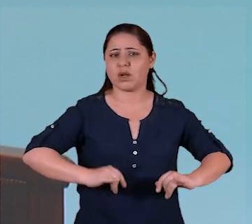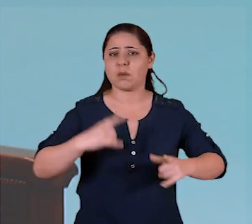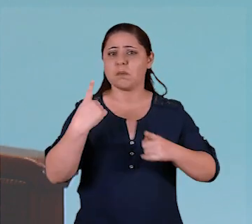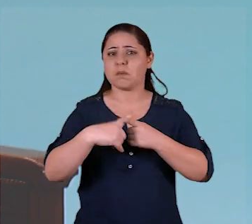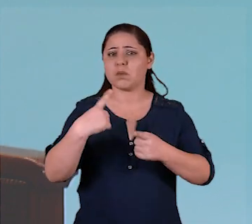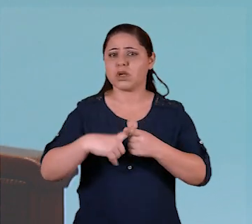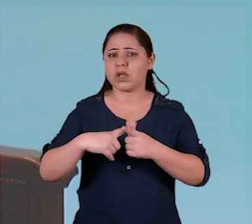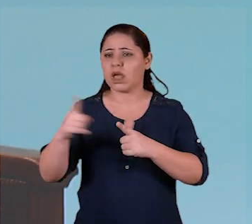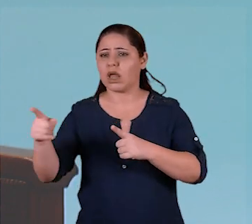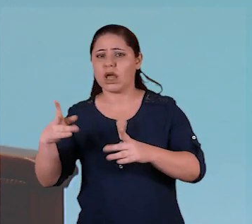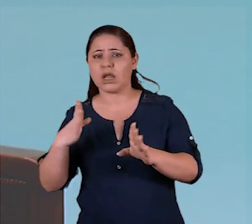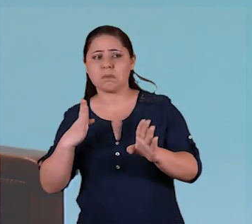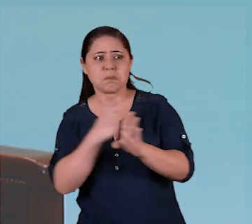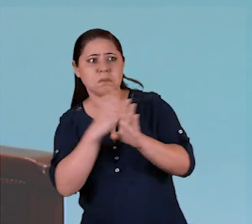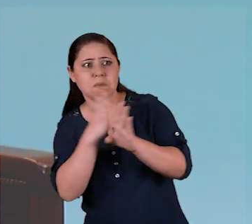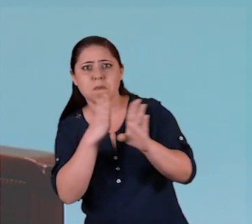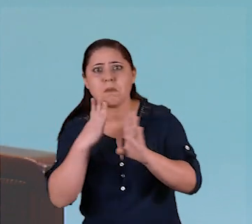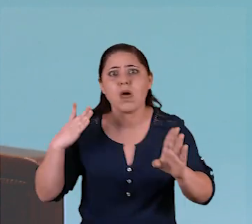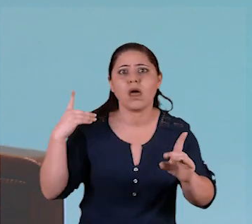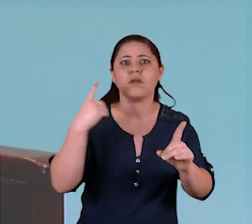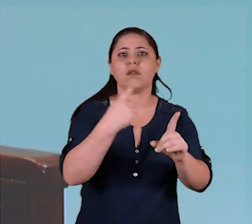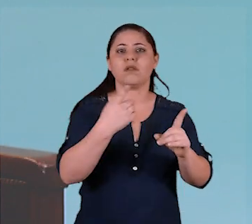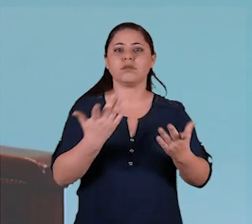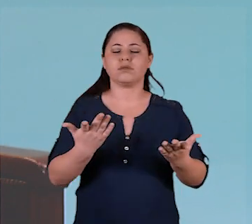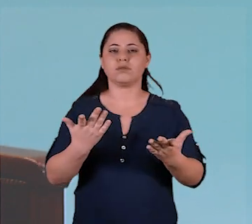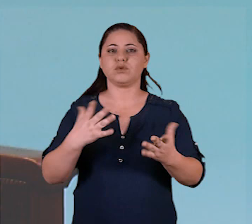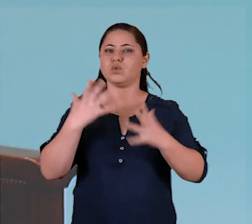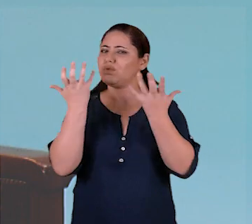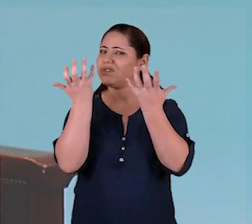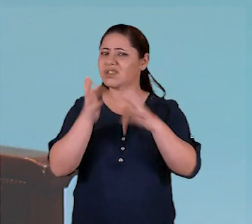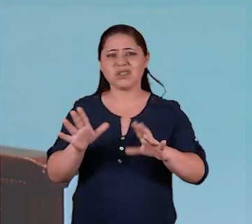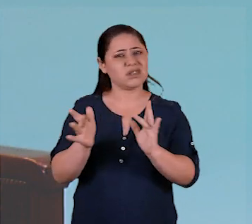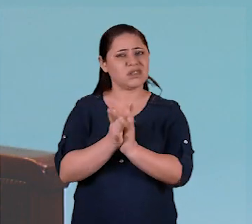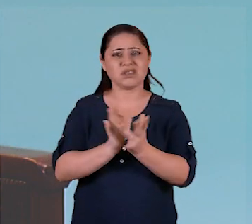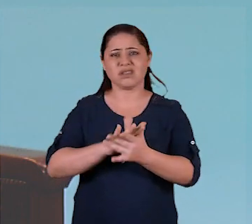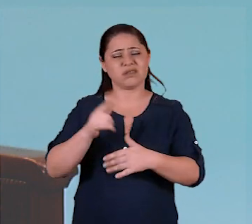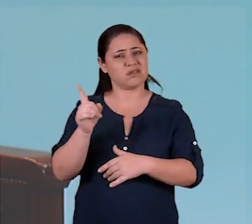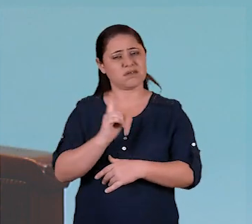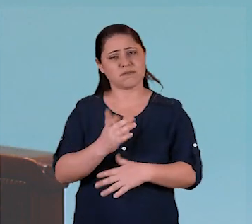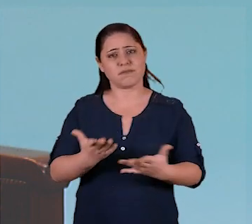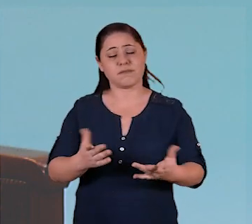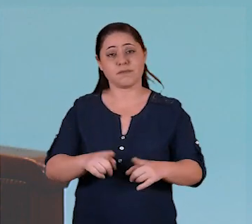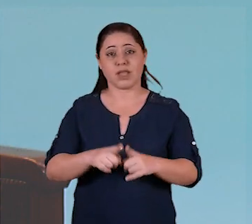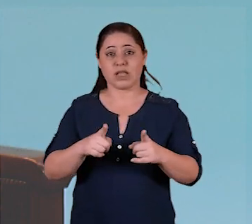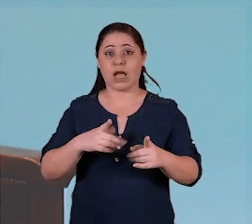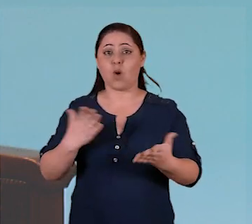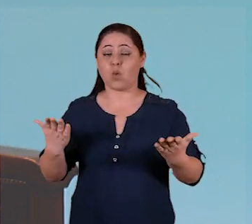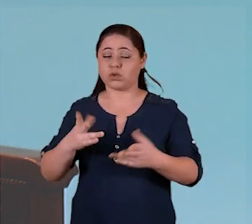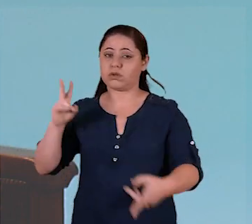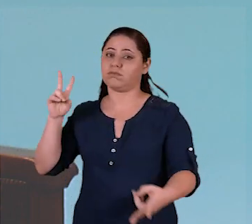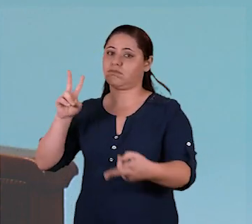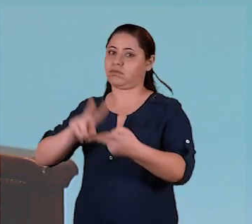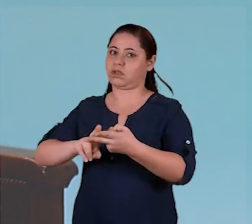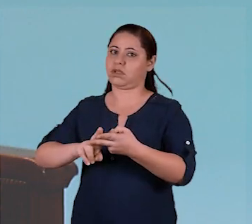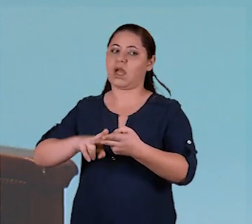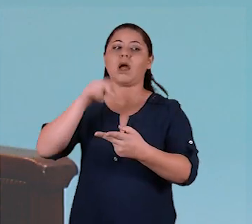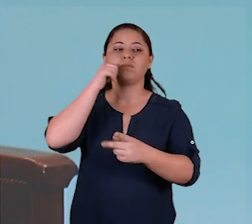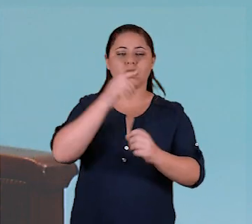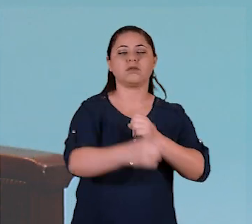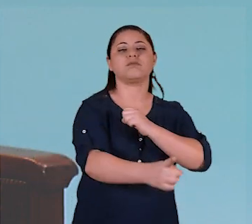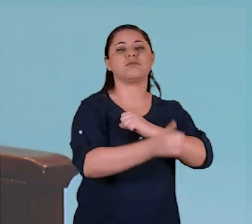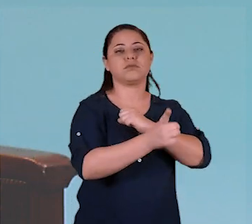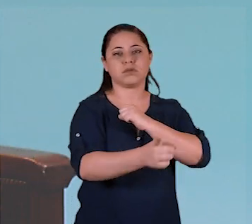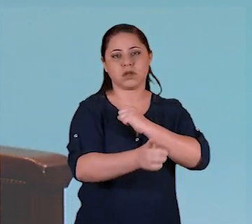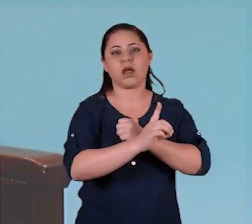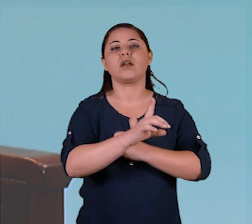tudo por causa da perseguição, quando ela não queria mais, simplesmente ela não queria mais o relacionamento. E ele se encontra preso e ela está sendo